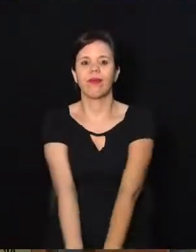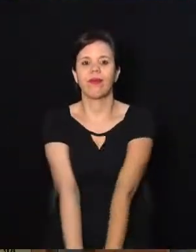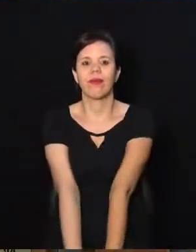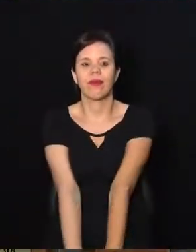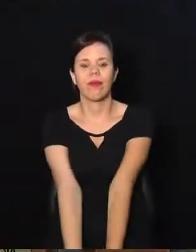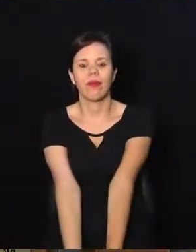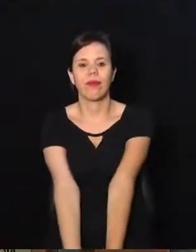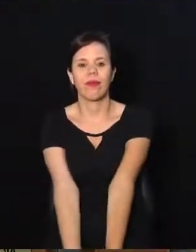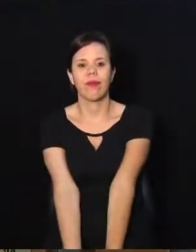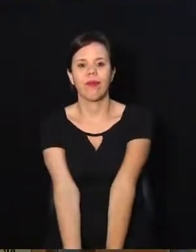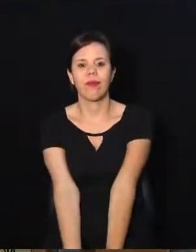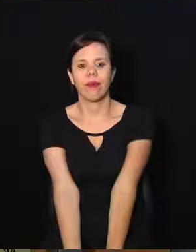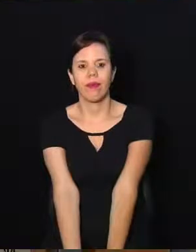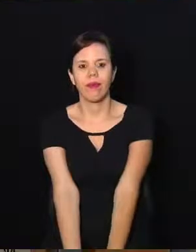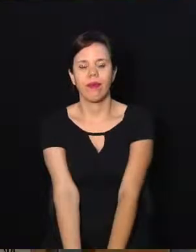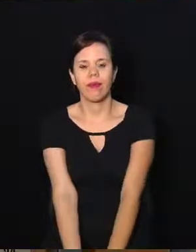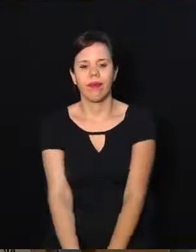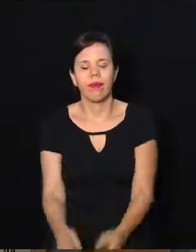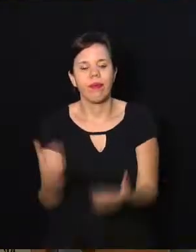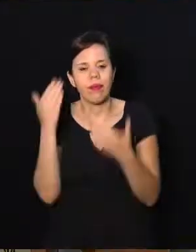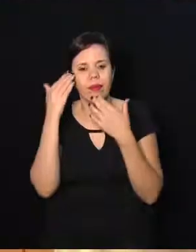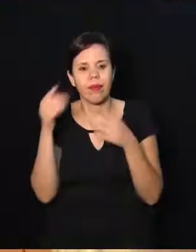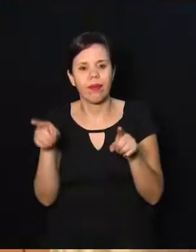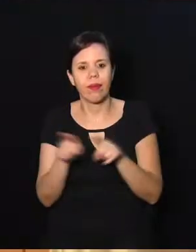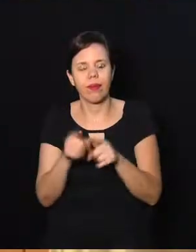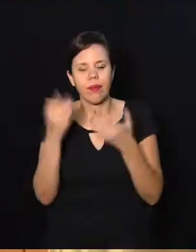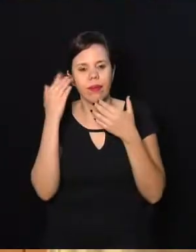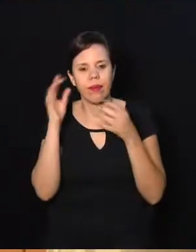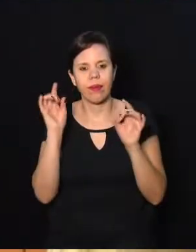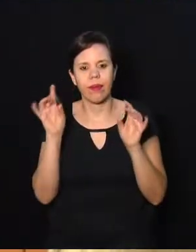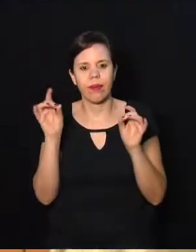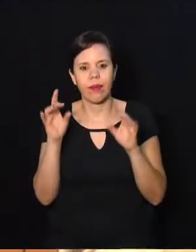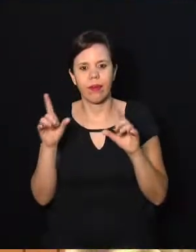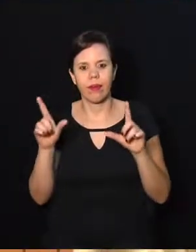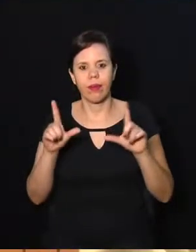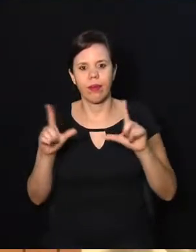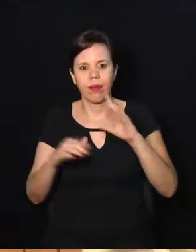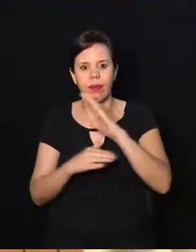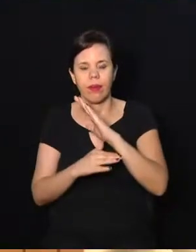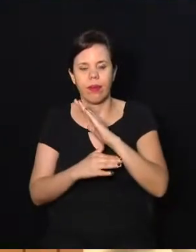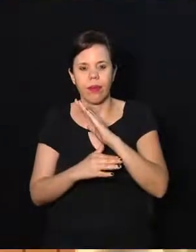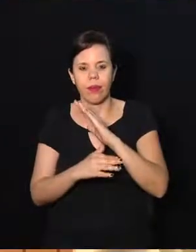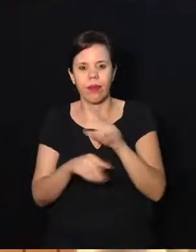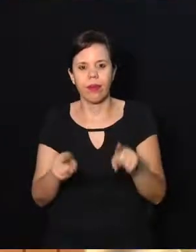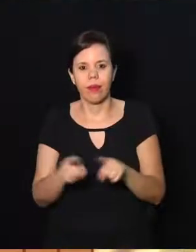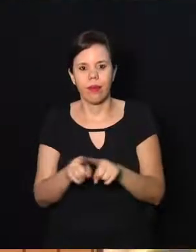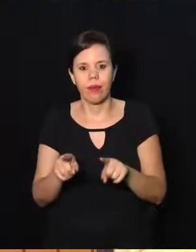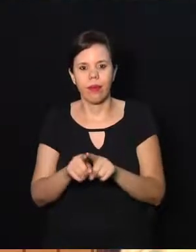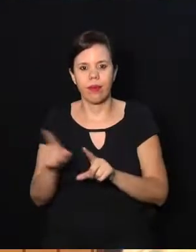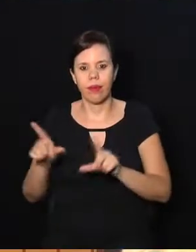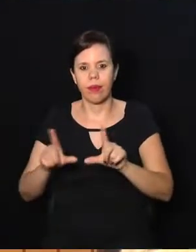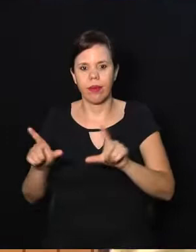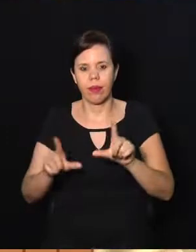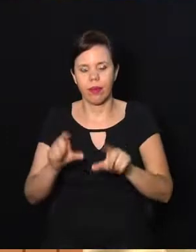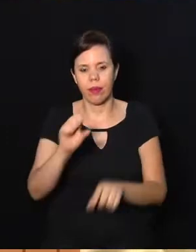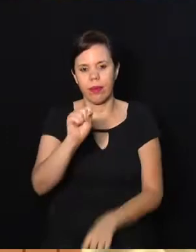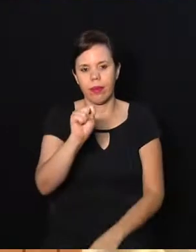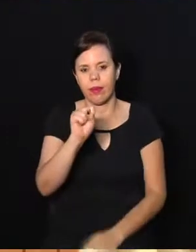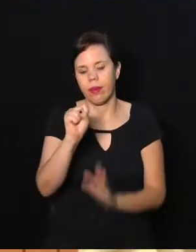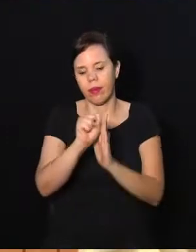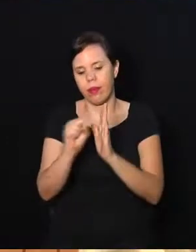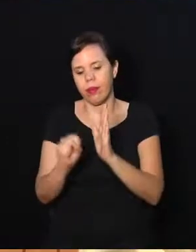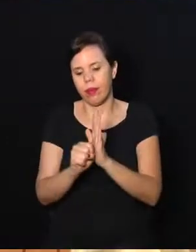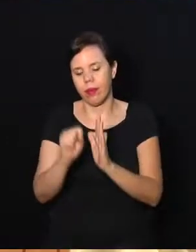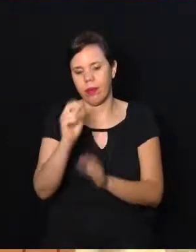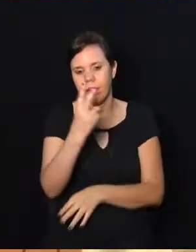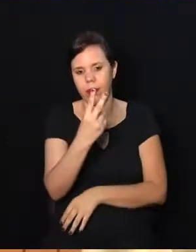Eu quero aqui também fazer um agradecimento muito especial à TV Câmara e também à TV Século XXI. O